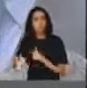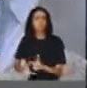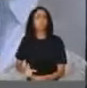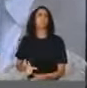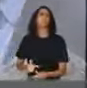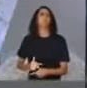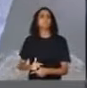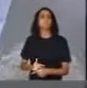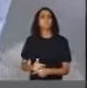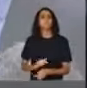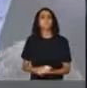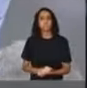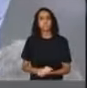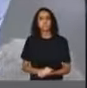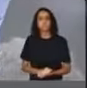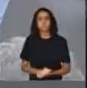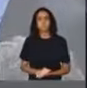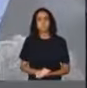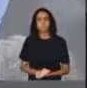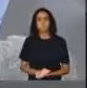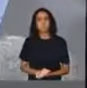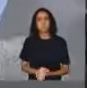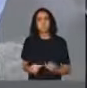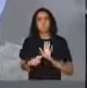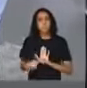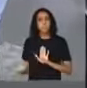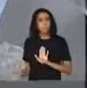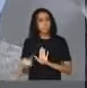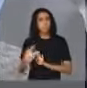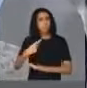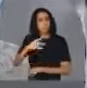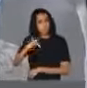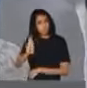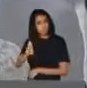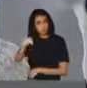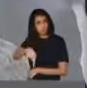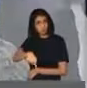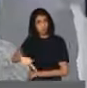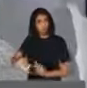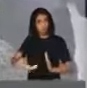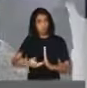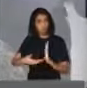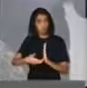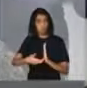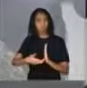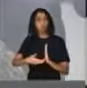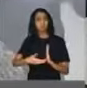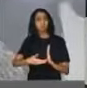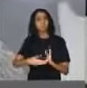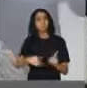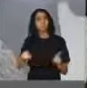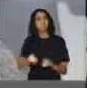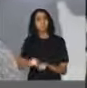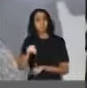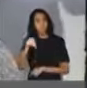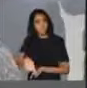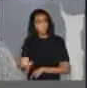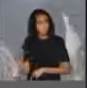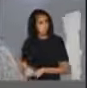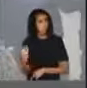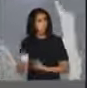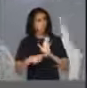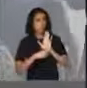transição importante, mostrando a importância que tem o PTB nessa casa, mostrando a importância que essa casa tem para o